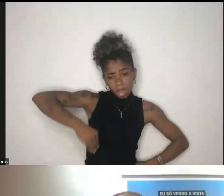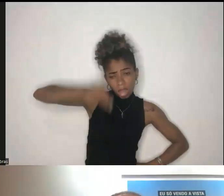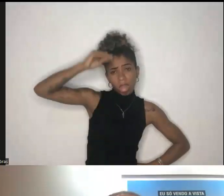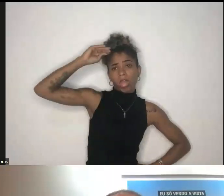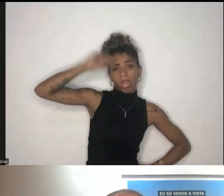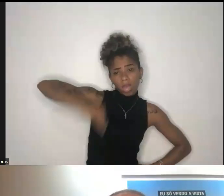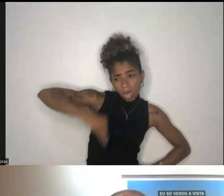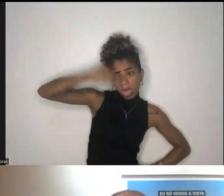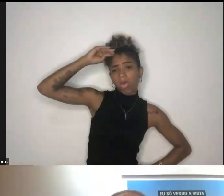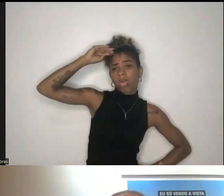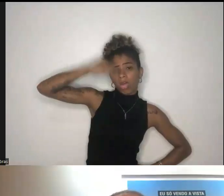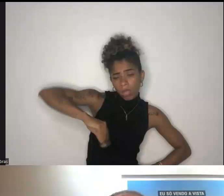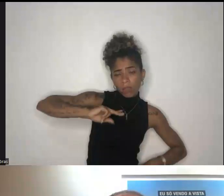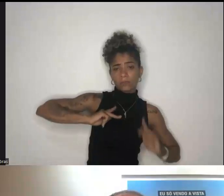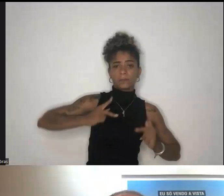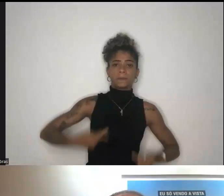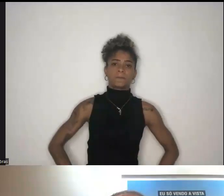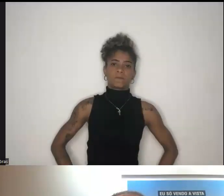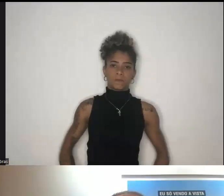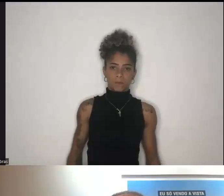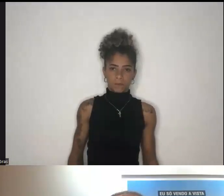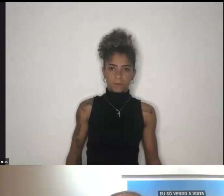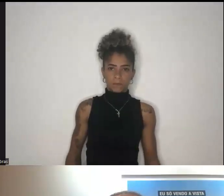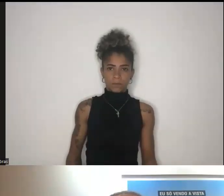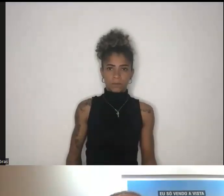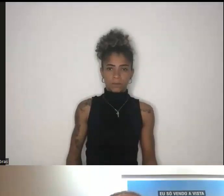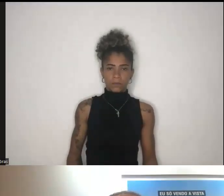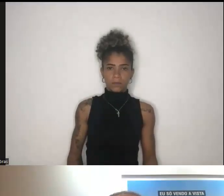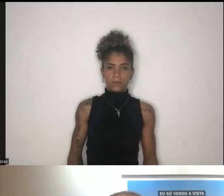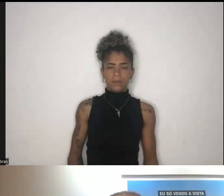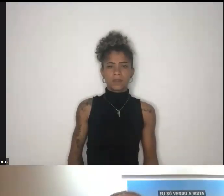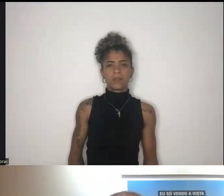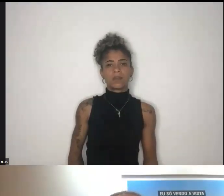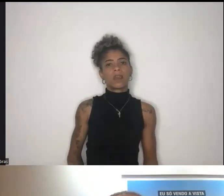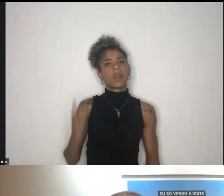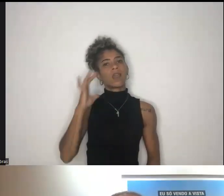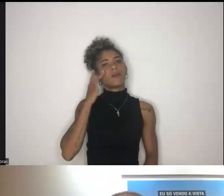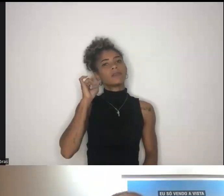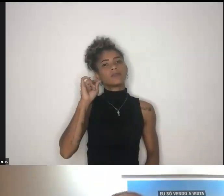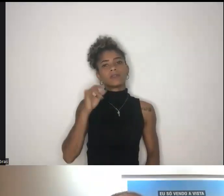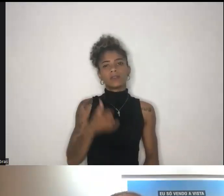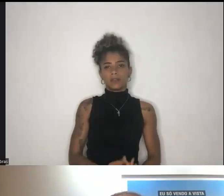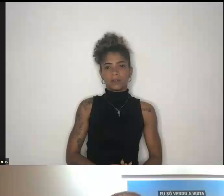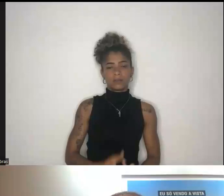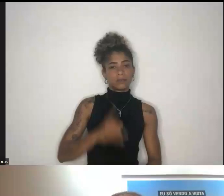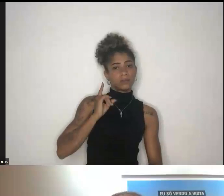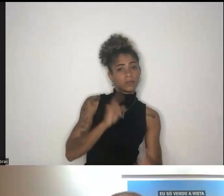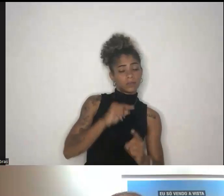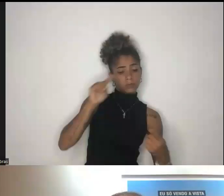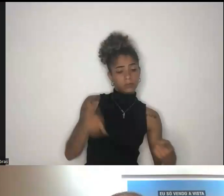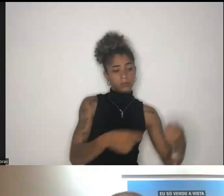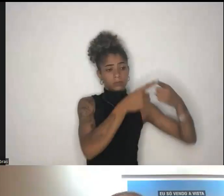né na humanidade Então eu acho que isso é um ponto o outro ponto